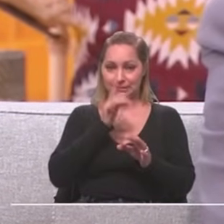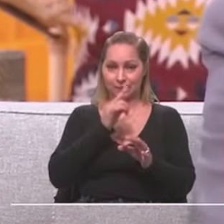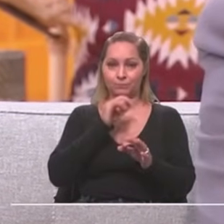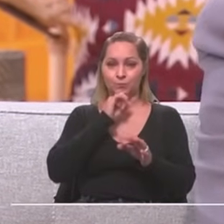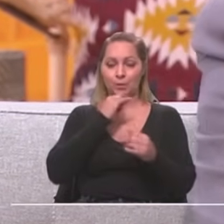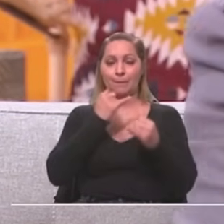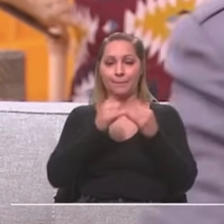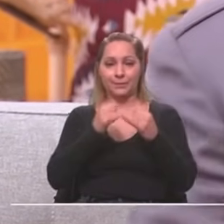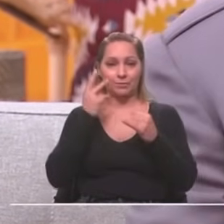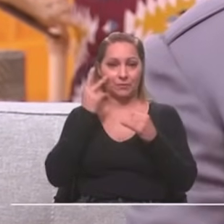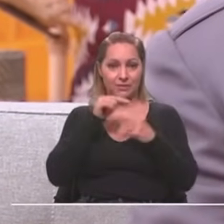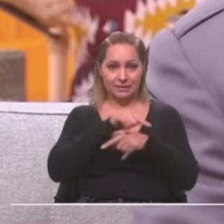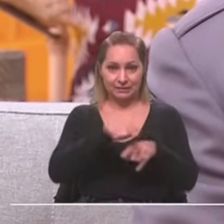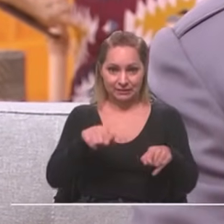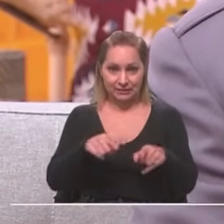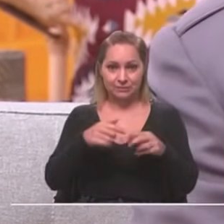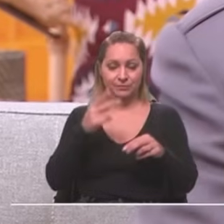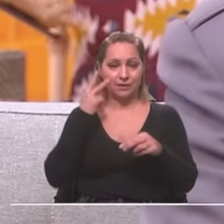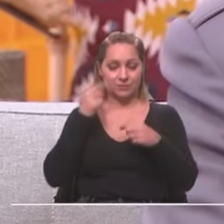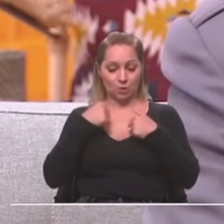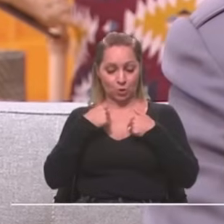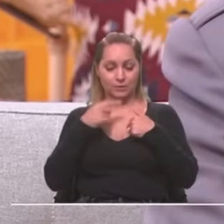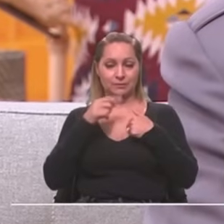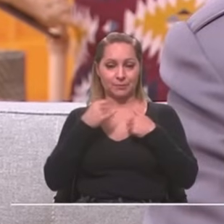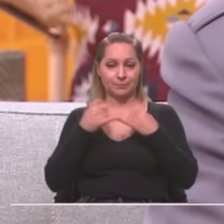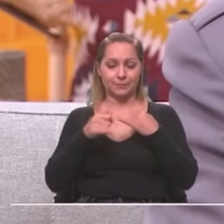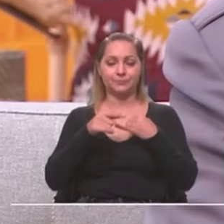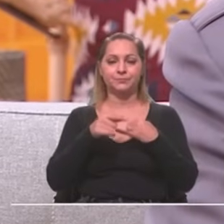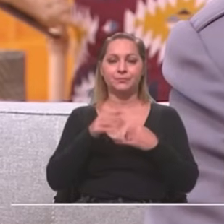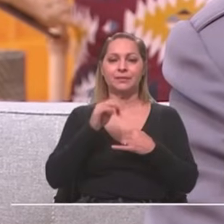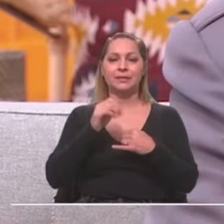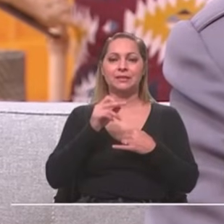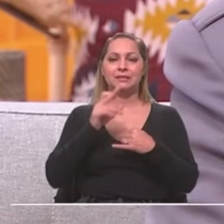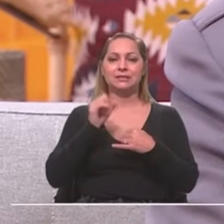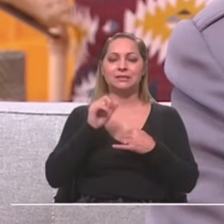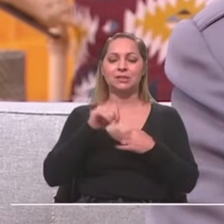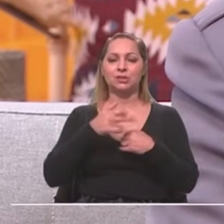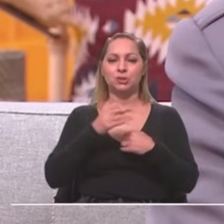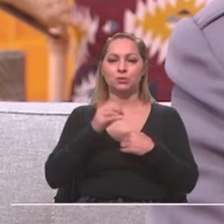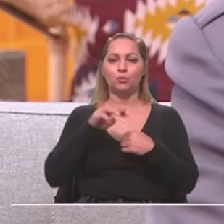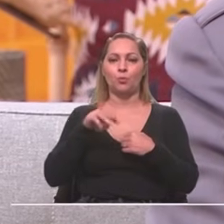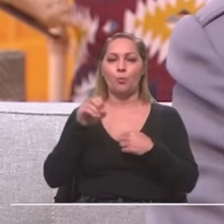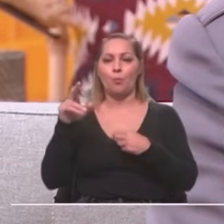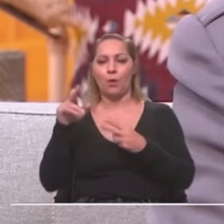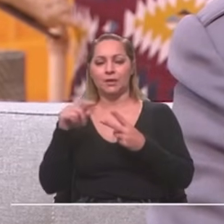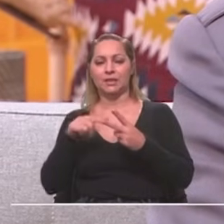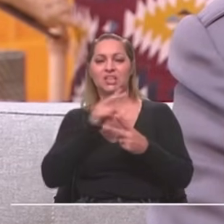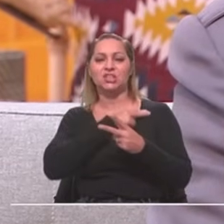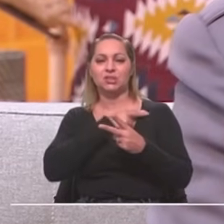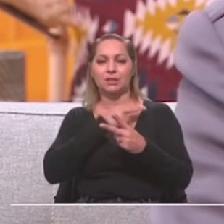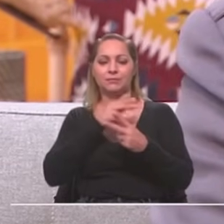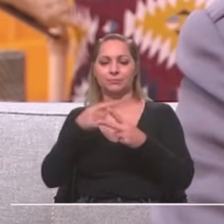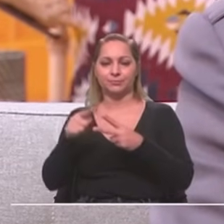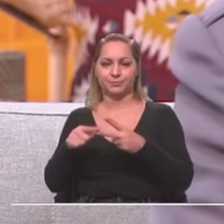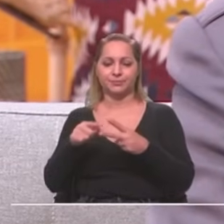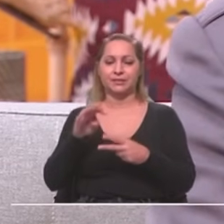a vida deles como a nossa vida. E qual é a diferença entre o sargento-mor e o sargento-chefe? Portanto, a categoria